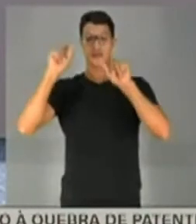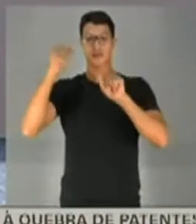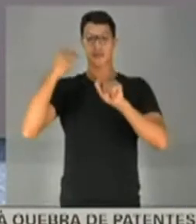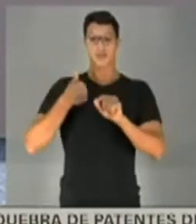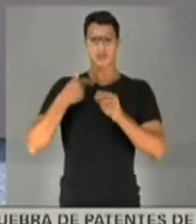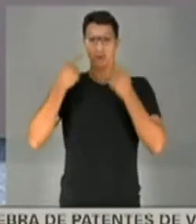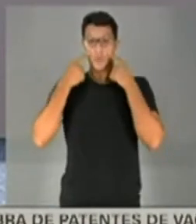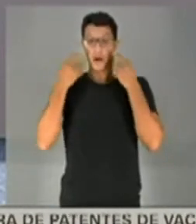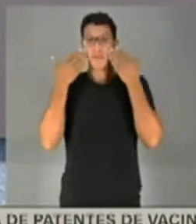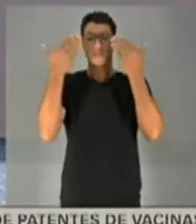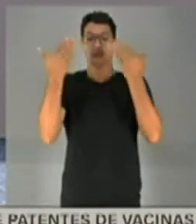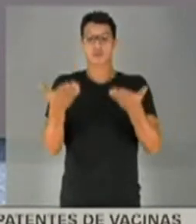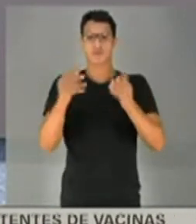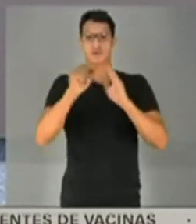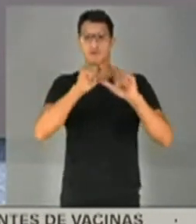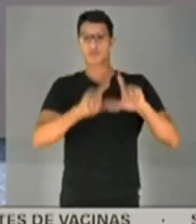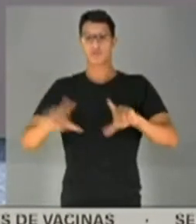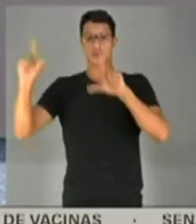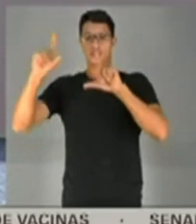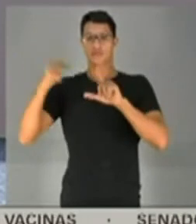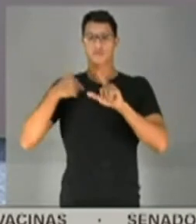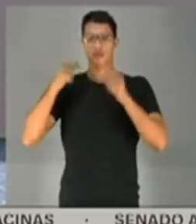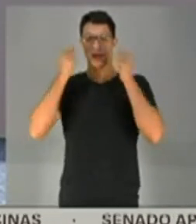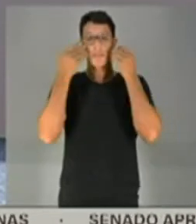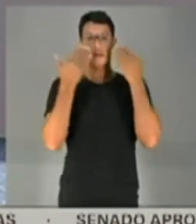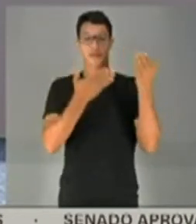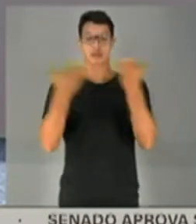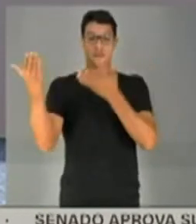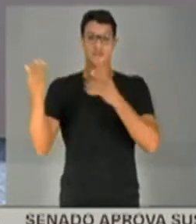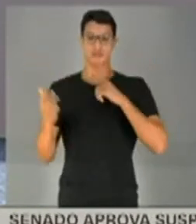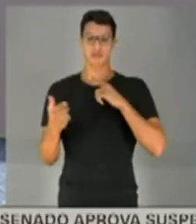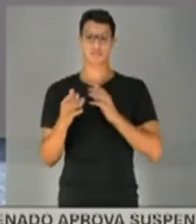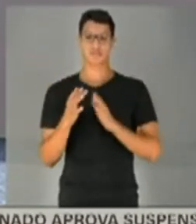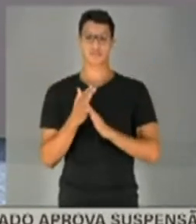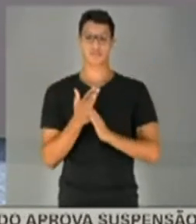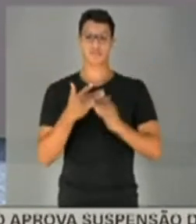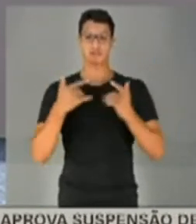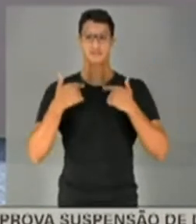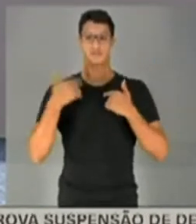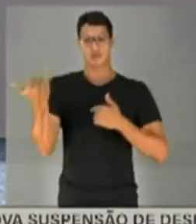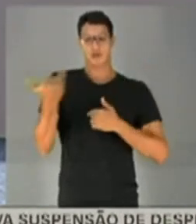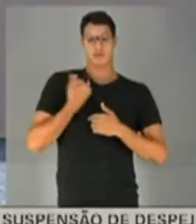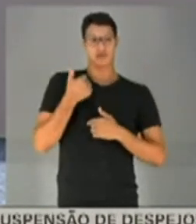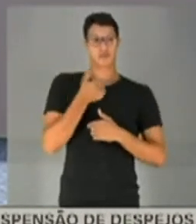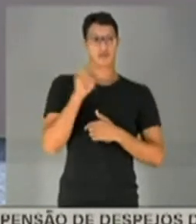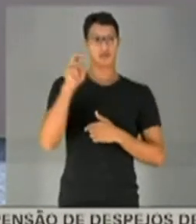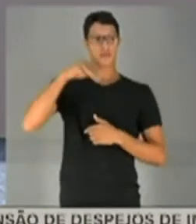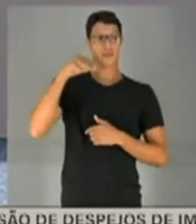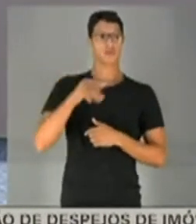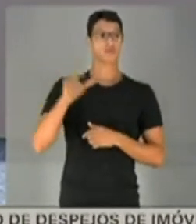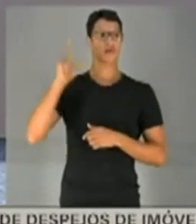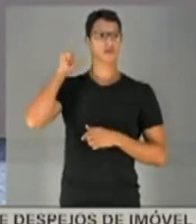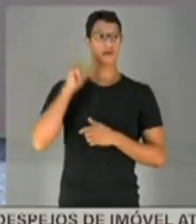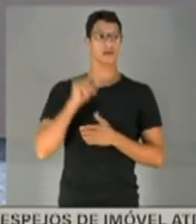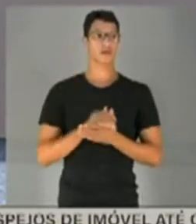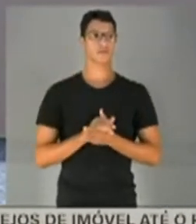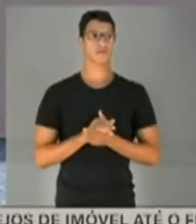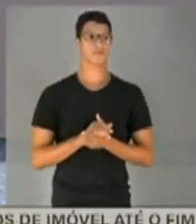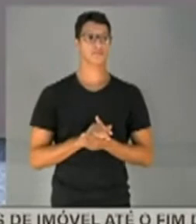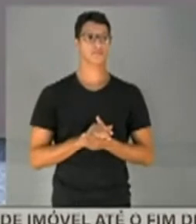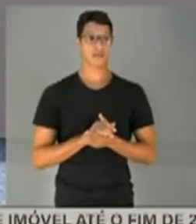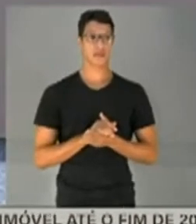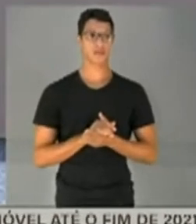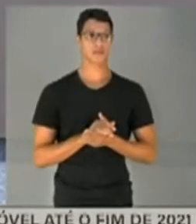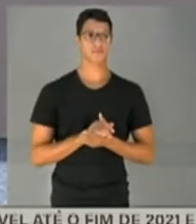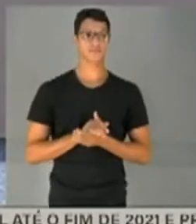era o apresentador. O slide foi retirado da apresentação e eu fui comunicado 15 minutos antes. E logo